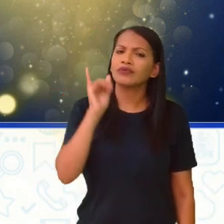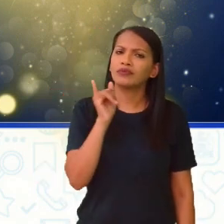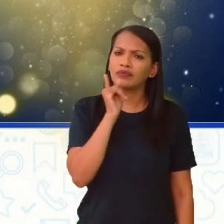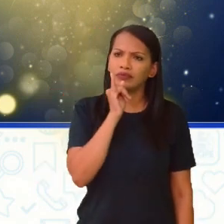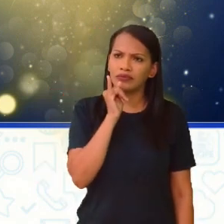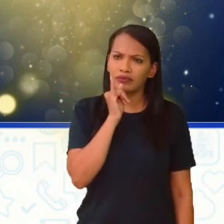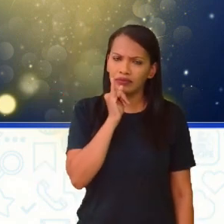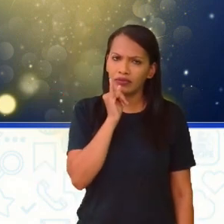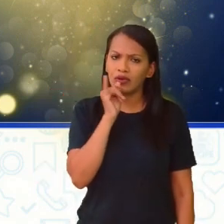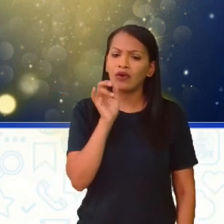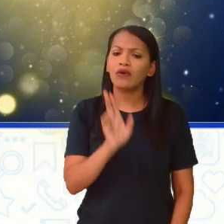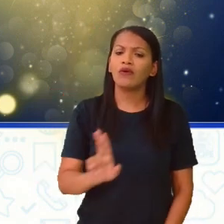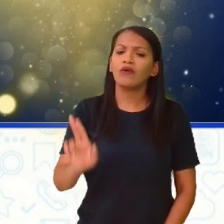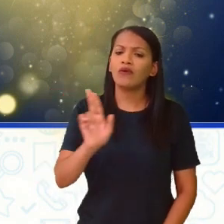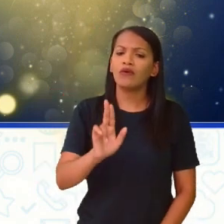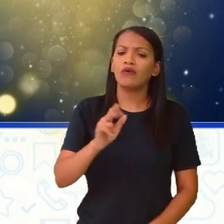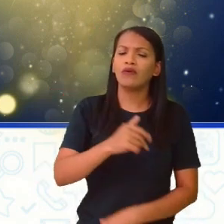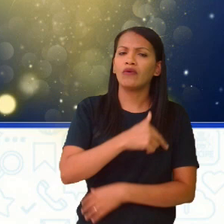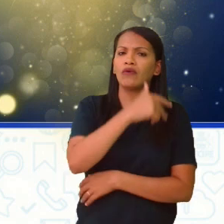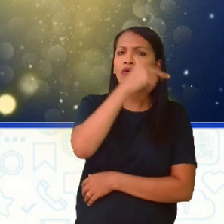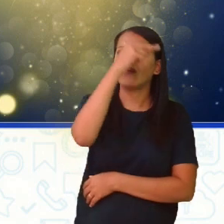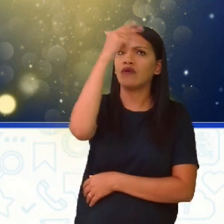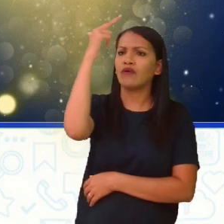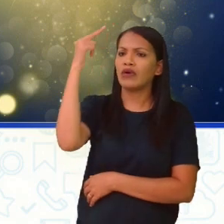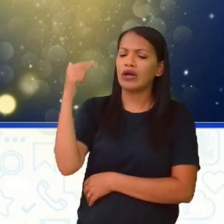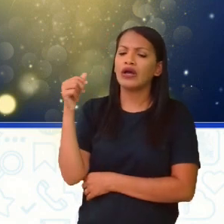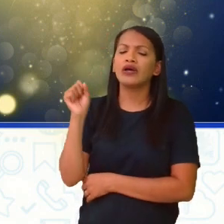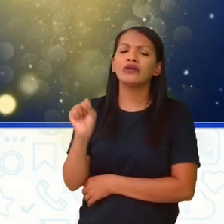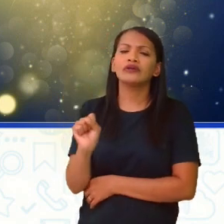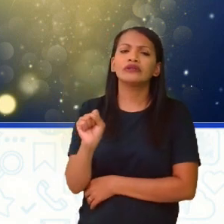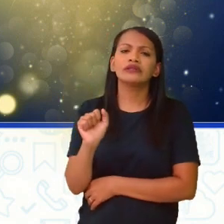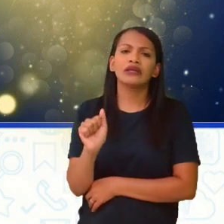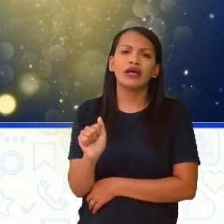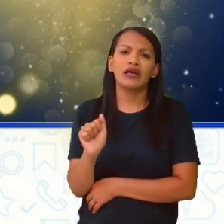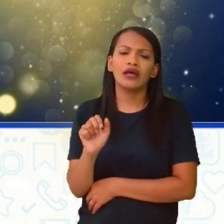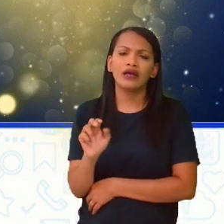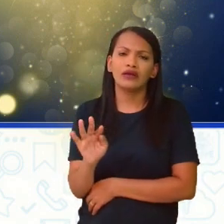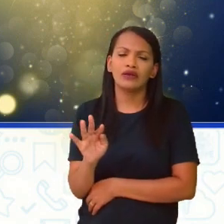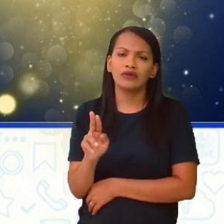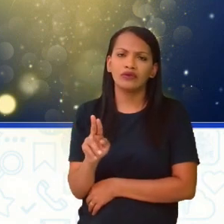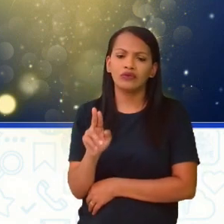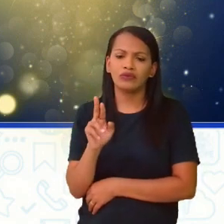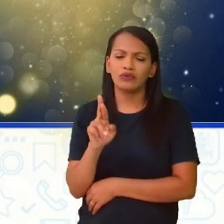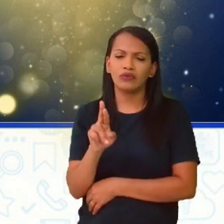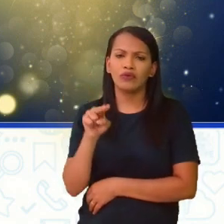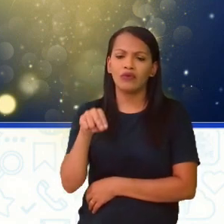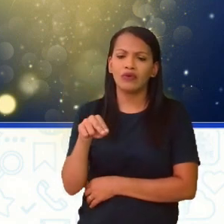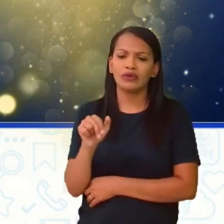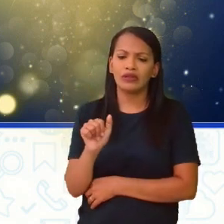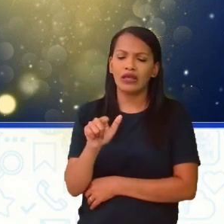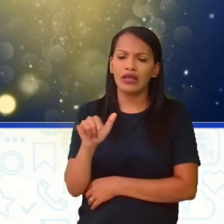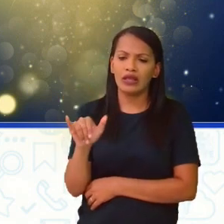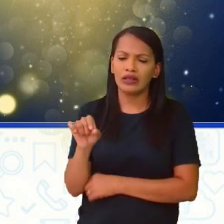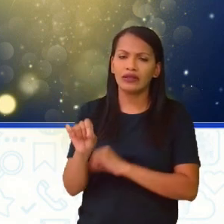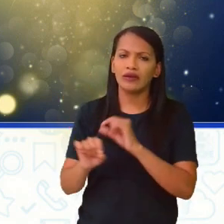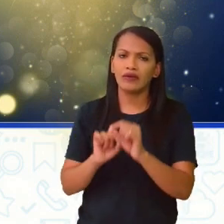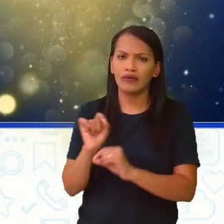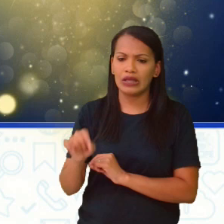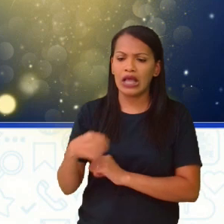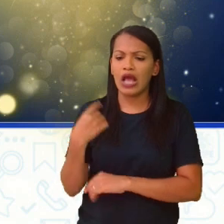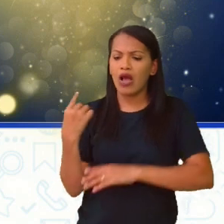uma árvore durante a Saturnália, que era um festival em homenagem ao deus